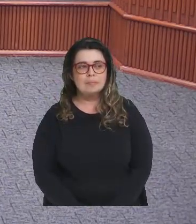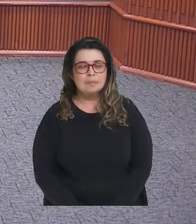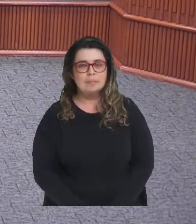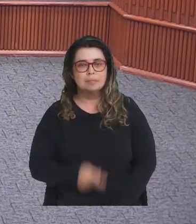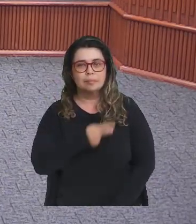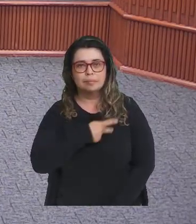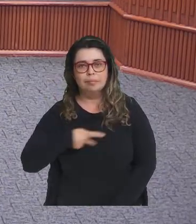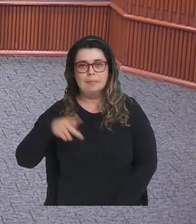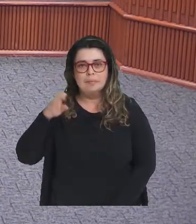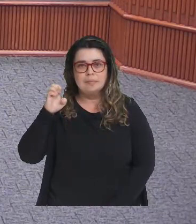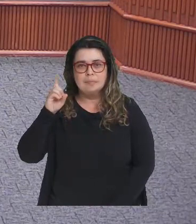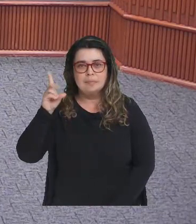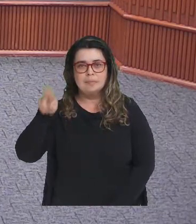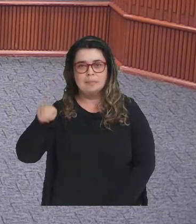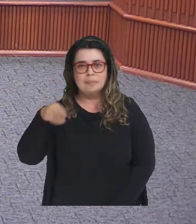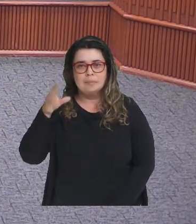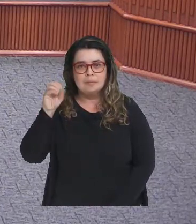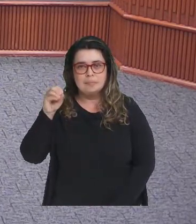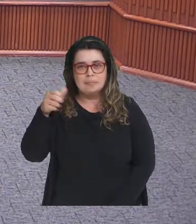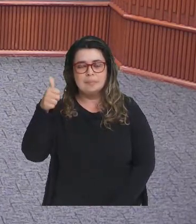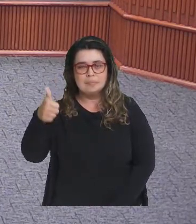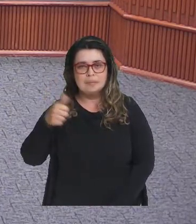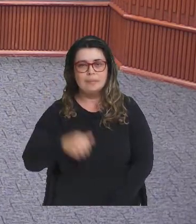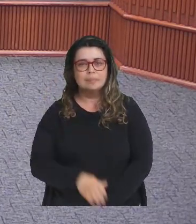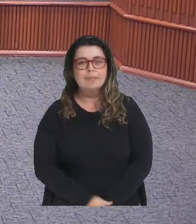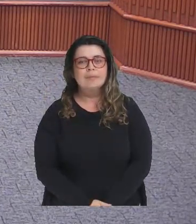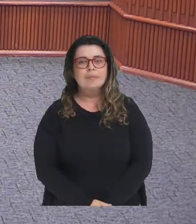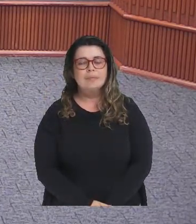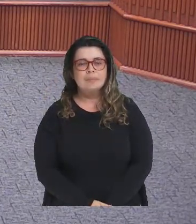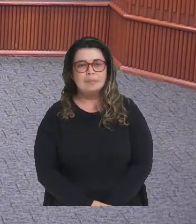Edson de Souza. Pastor Edinho, presente.